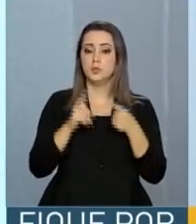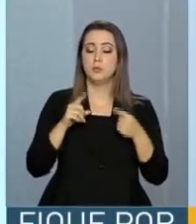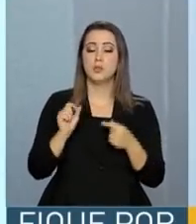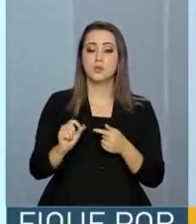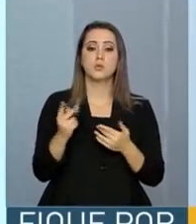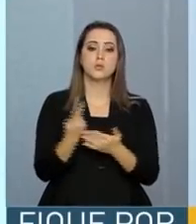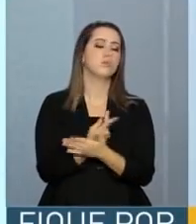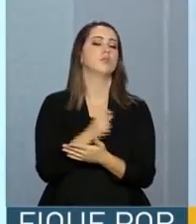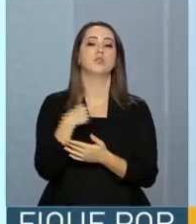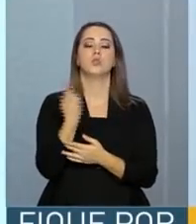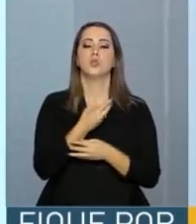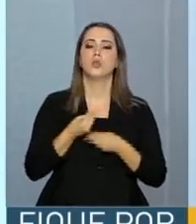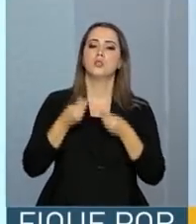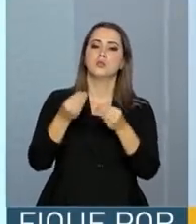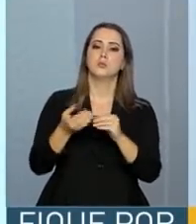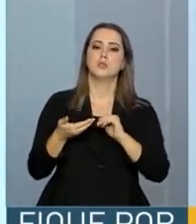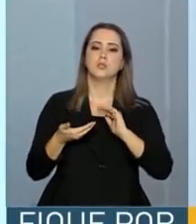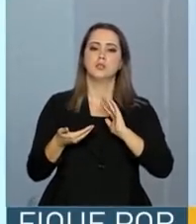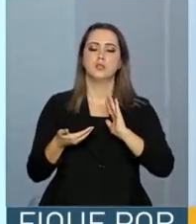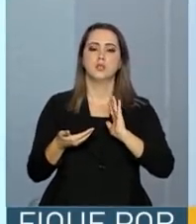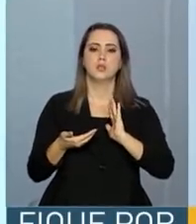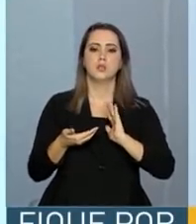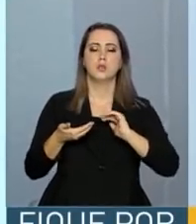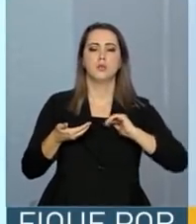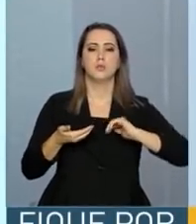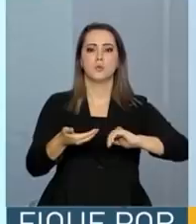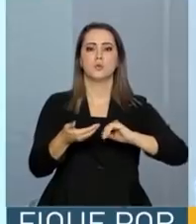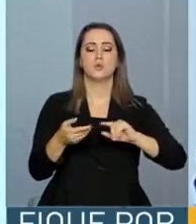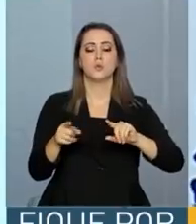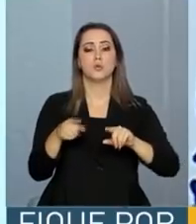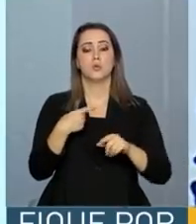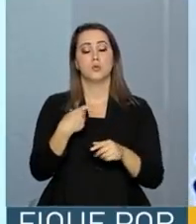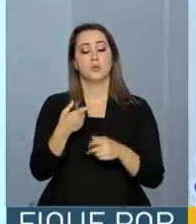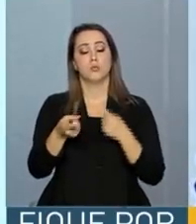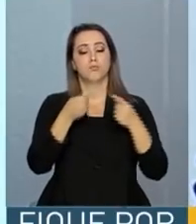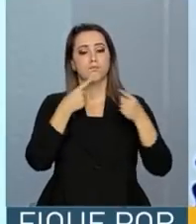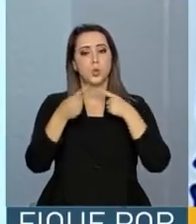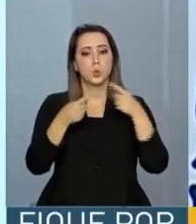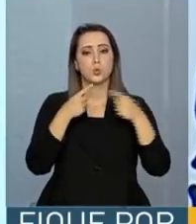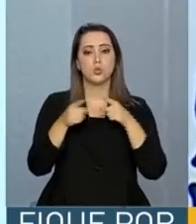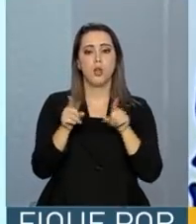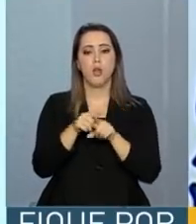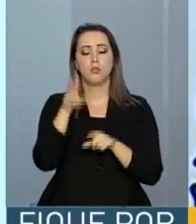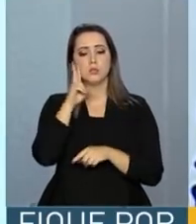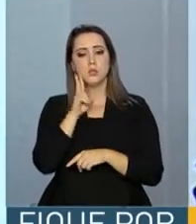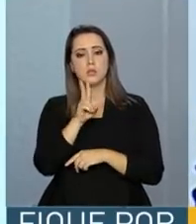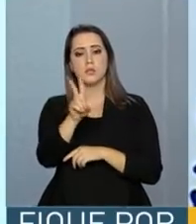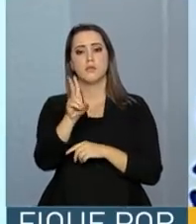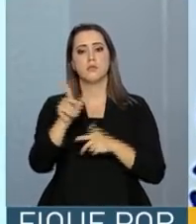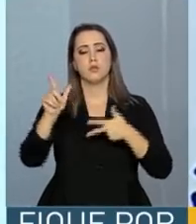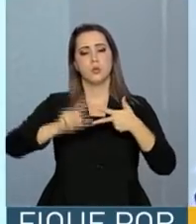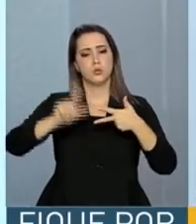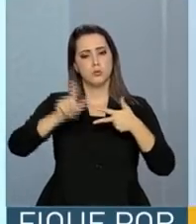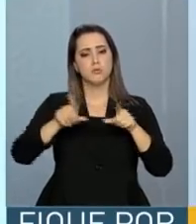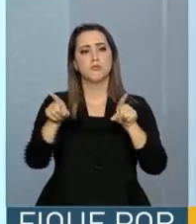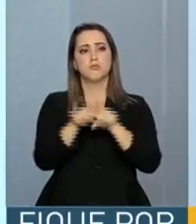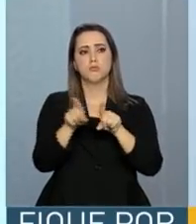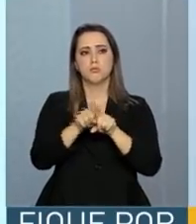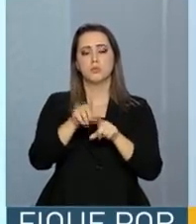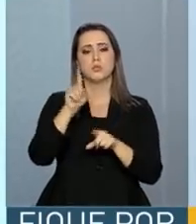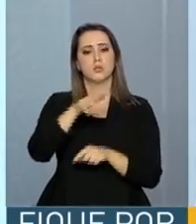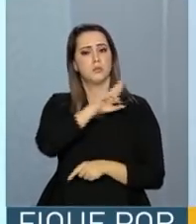aconteceu mandamos o teto dos gastos com esse diálogo e com essa visão de que o legislativo também é responsável